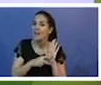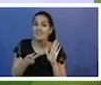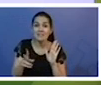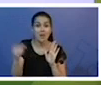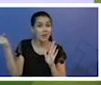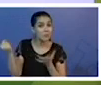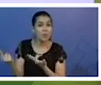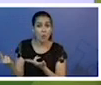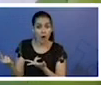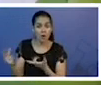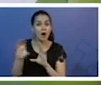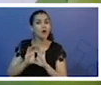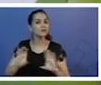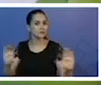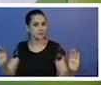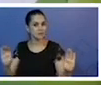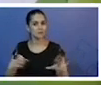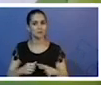a dissociação.